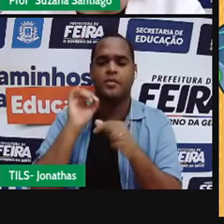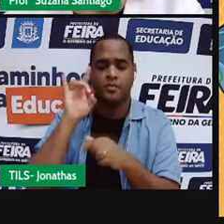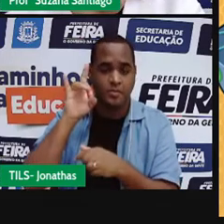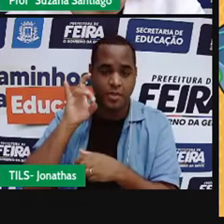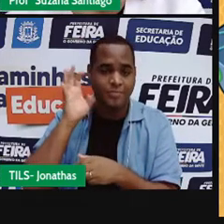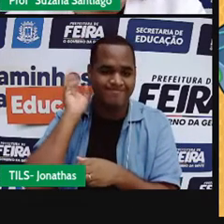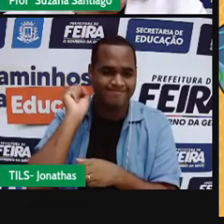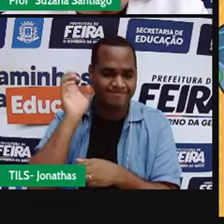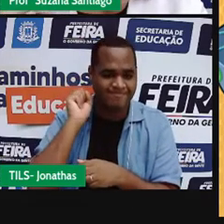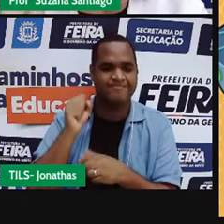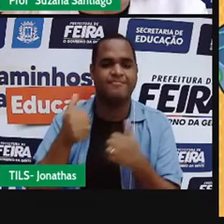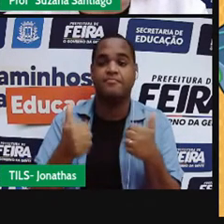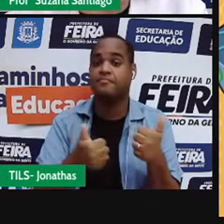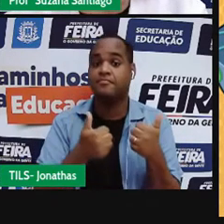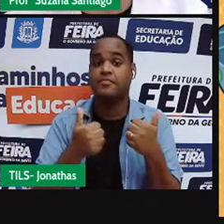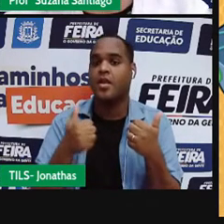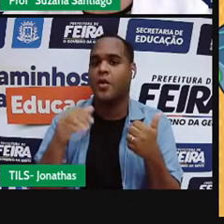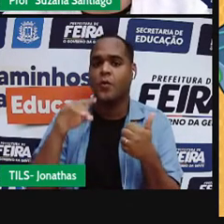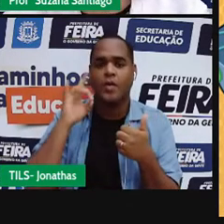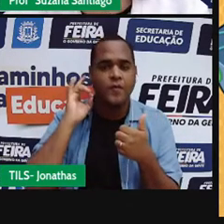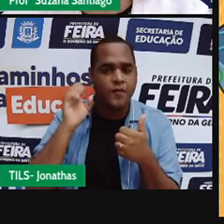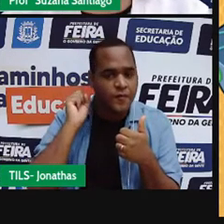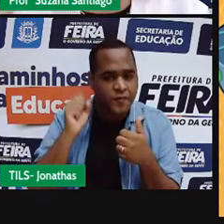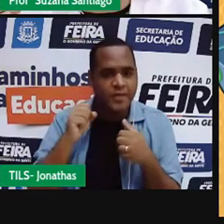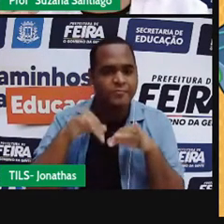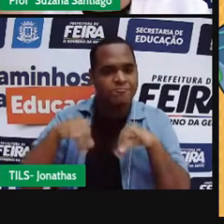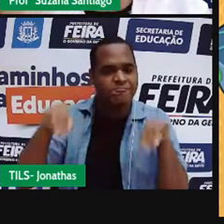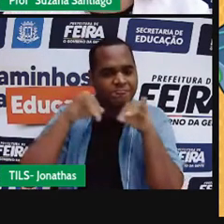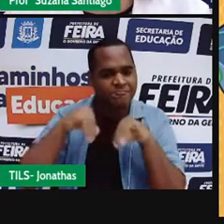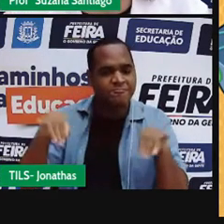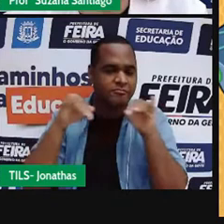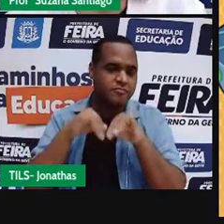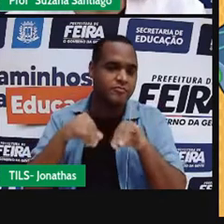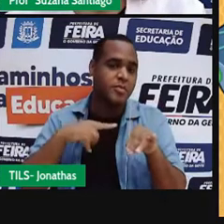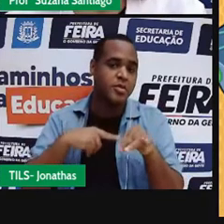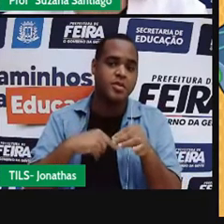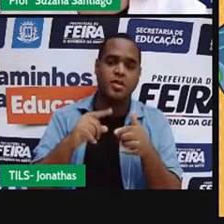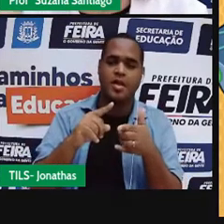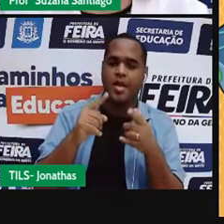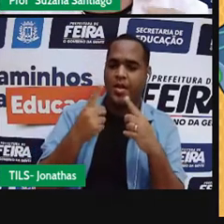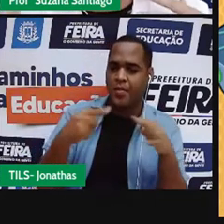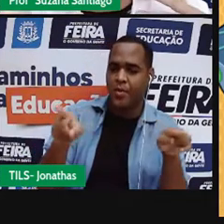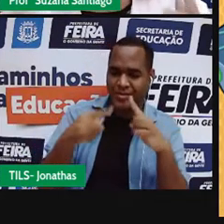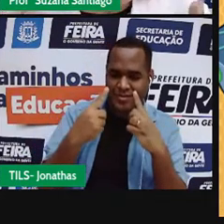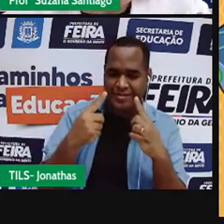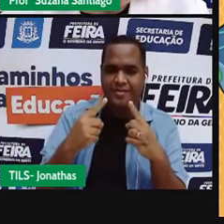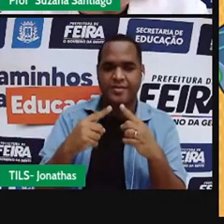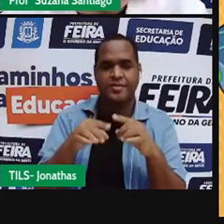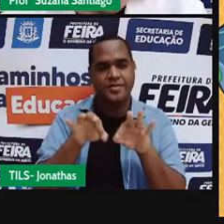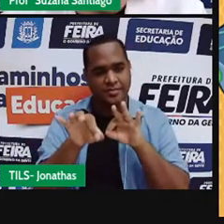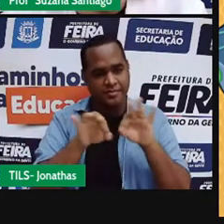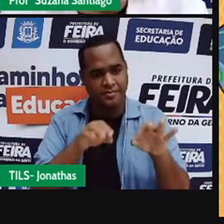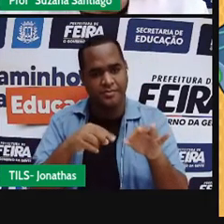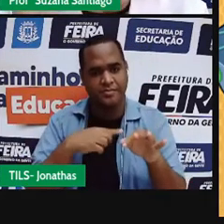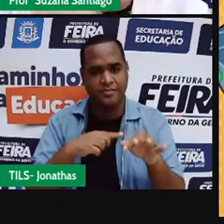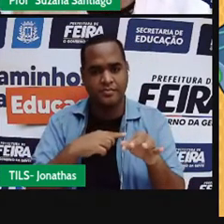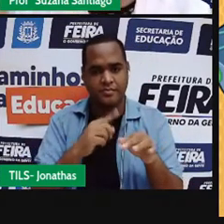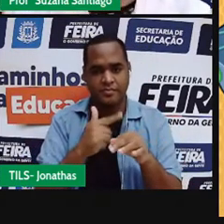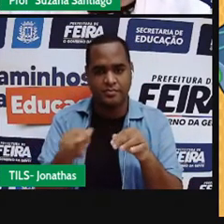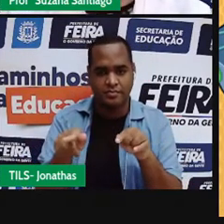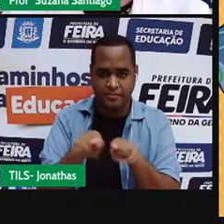o rádio. Então, no rádio você ouvia notícias, tinha os programas de música e tinha também